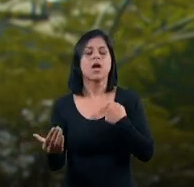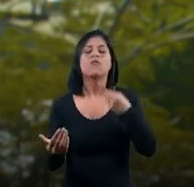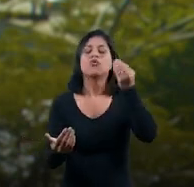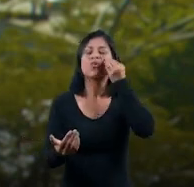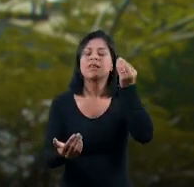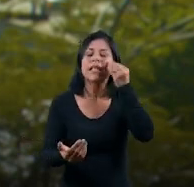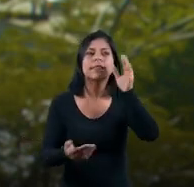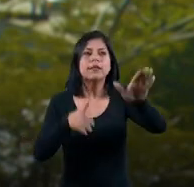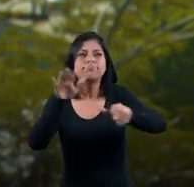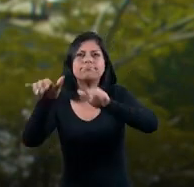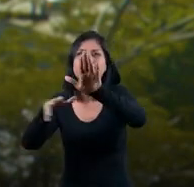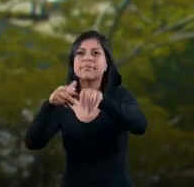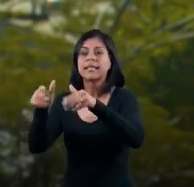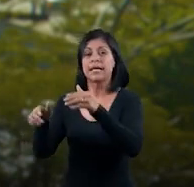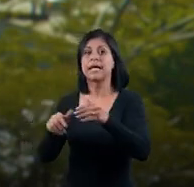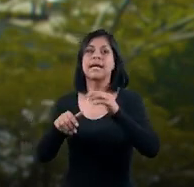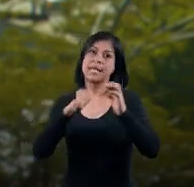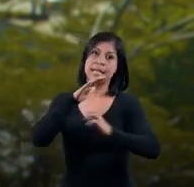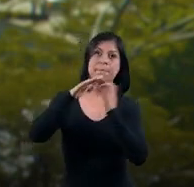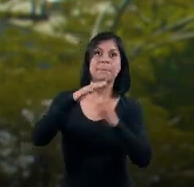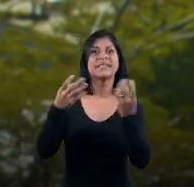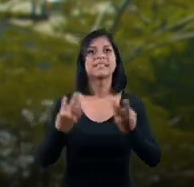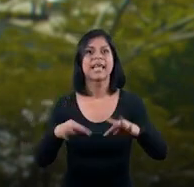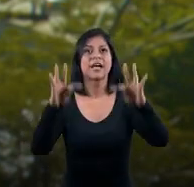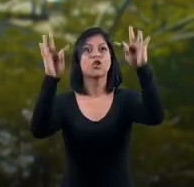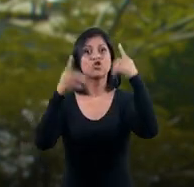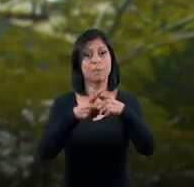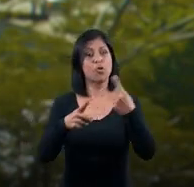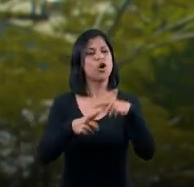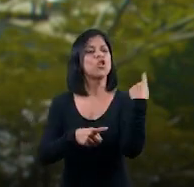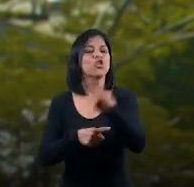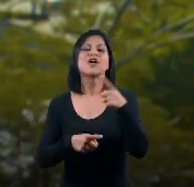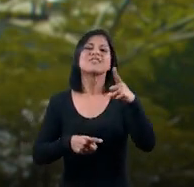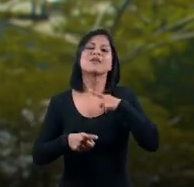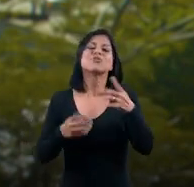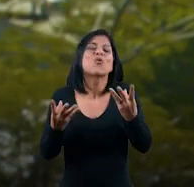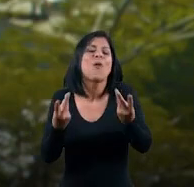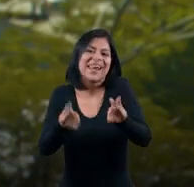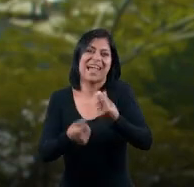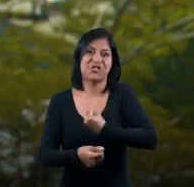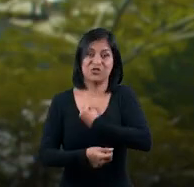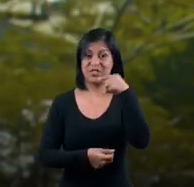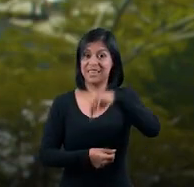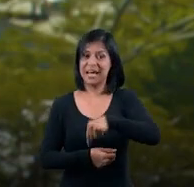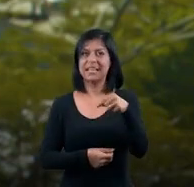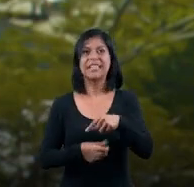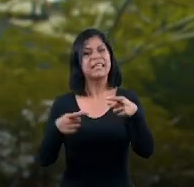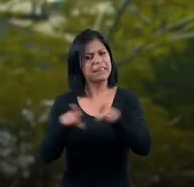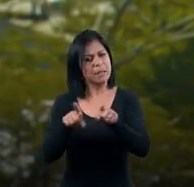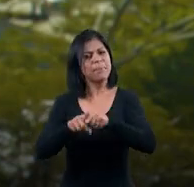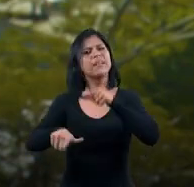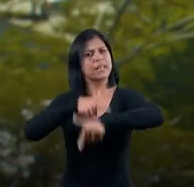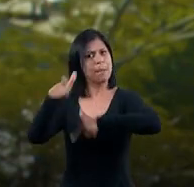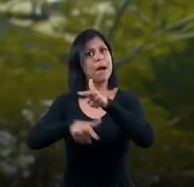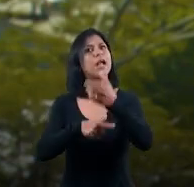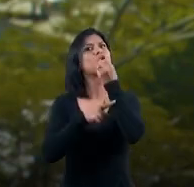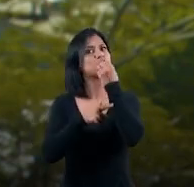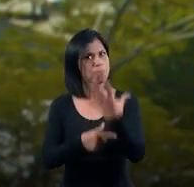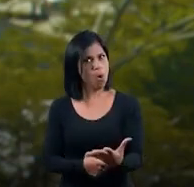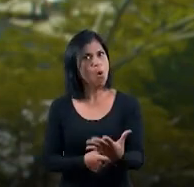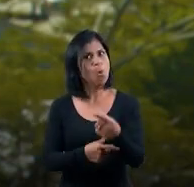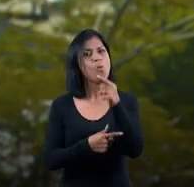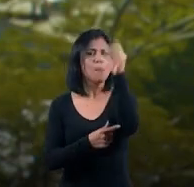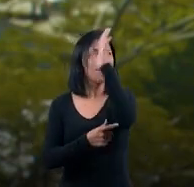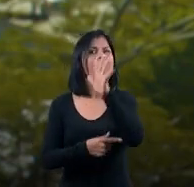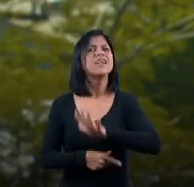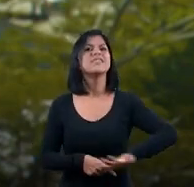atrair empresas de tecnologia, aproveitando que Vitória tem uma das melhores qualidades de vida do país e os trabalhadores mais qualificados do